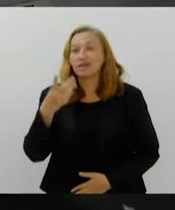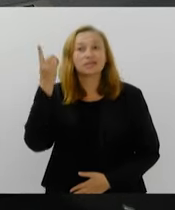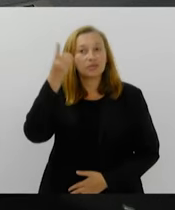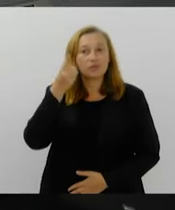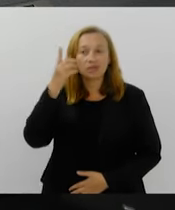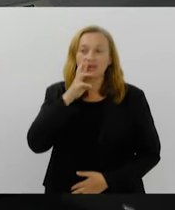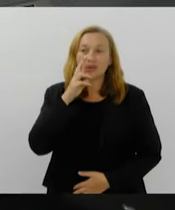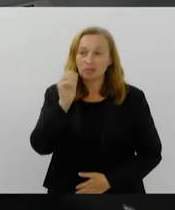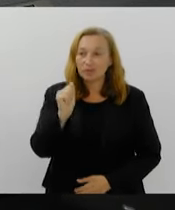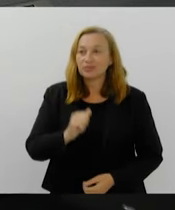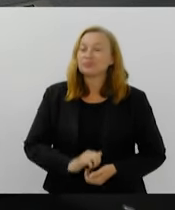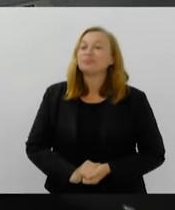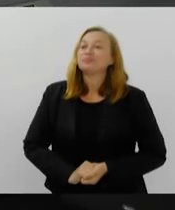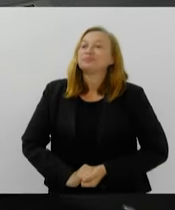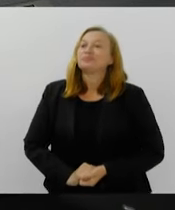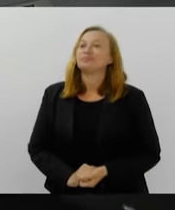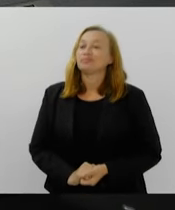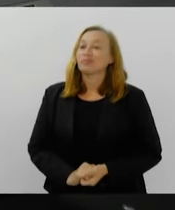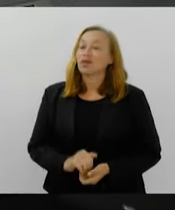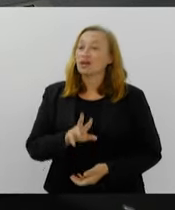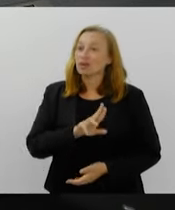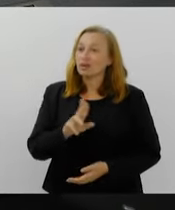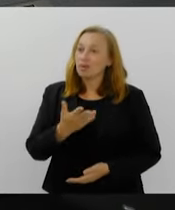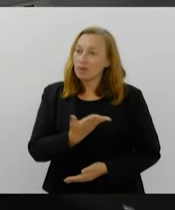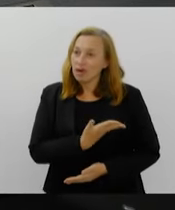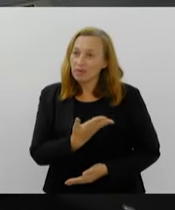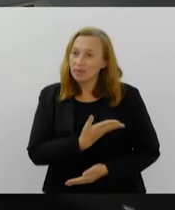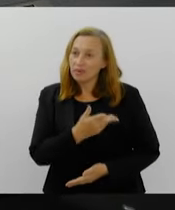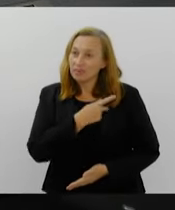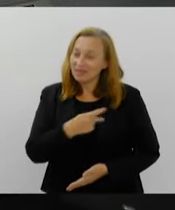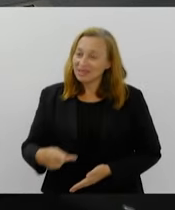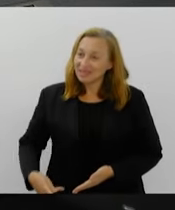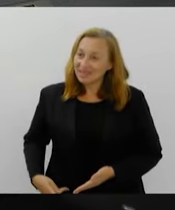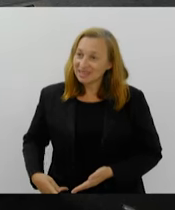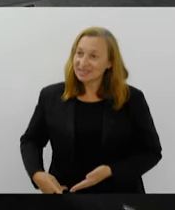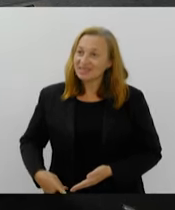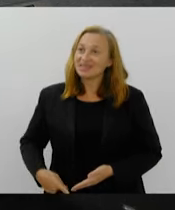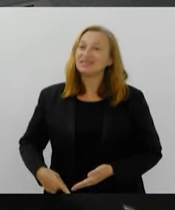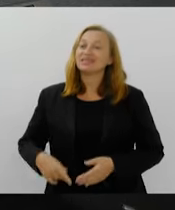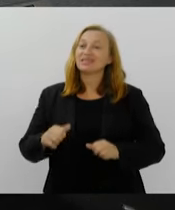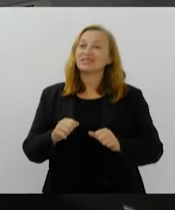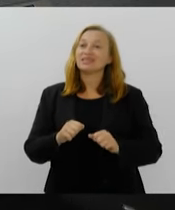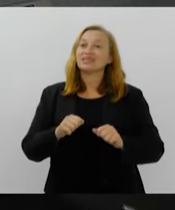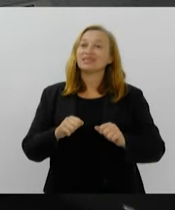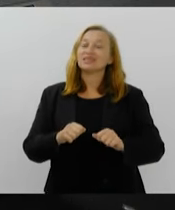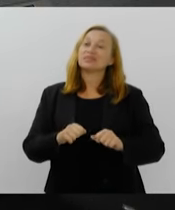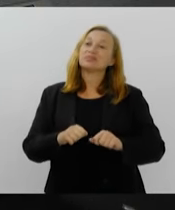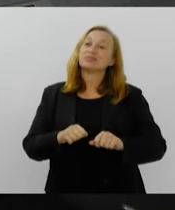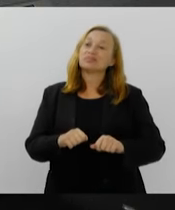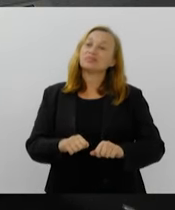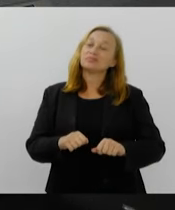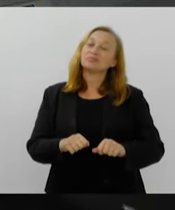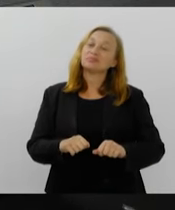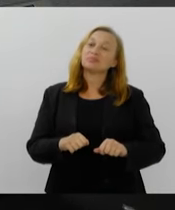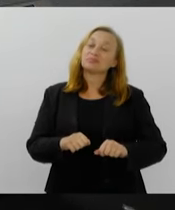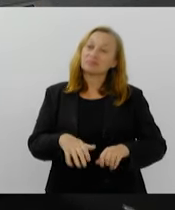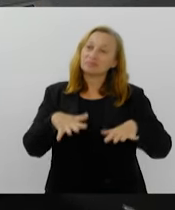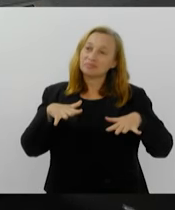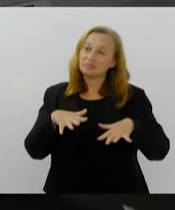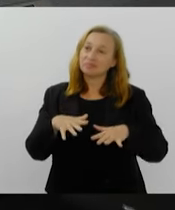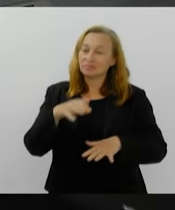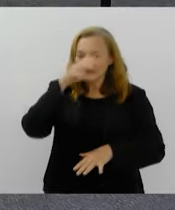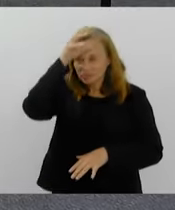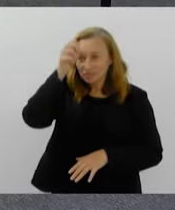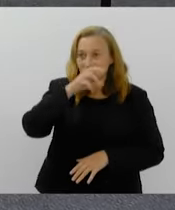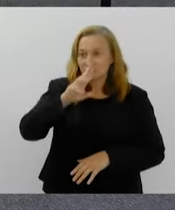Rodrigo Amorim e Nobre amiga e Presidente dessa dessa sessão ti a respeito do